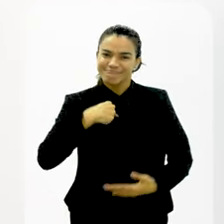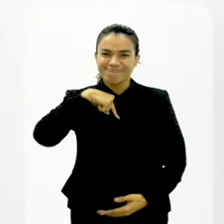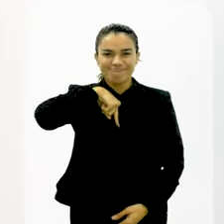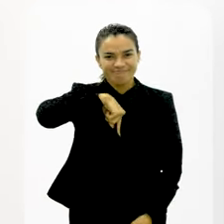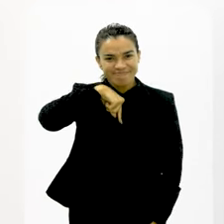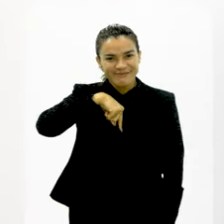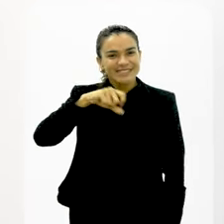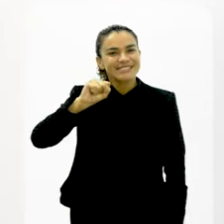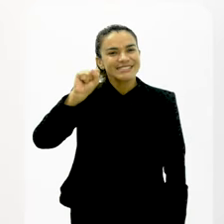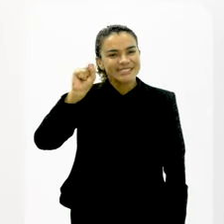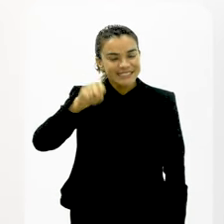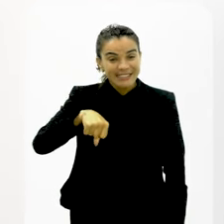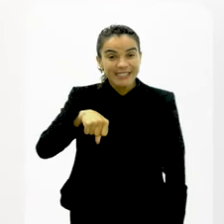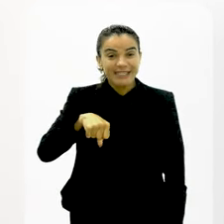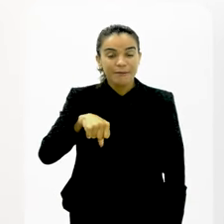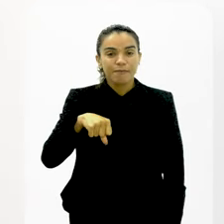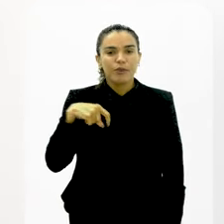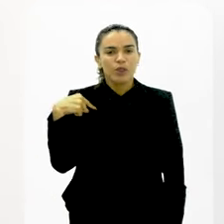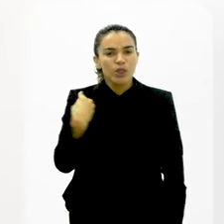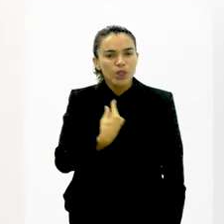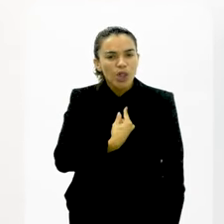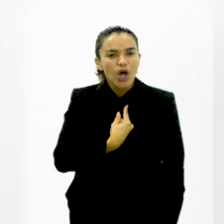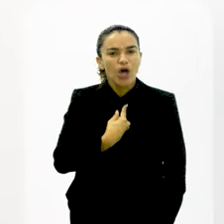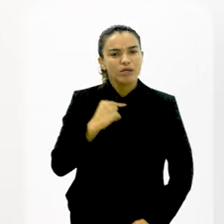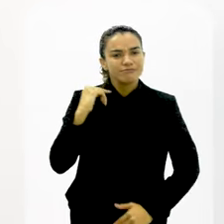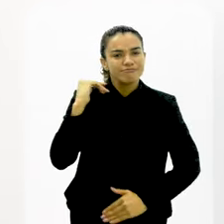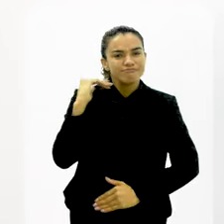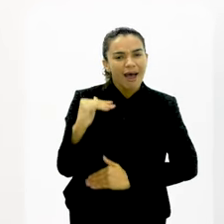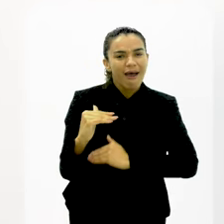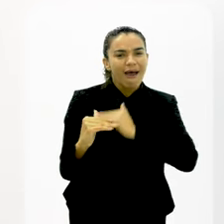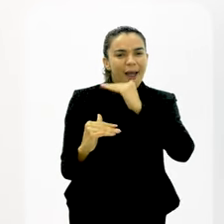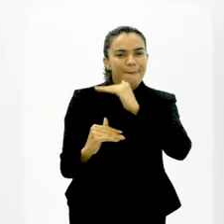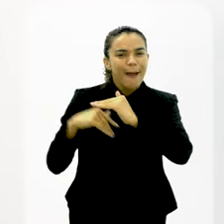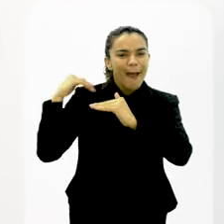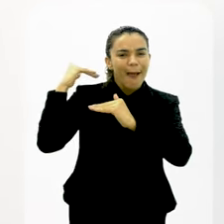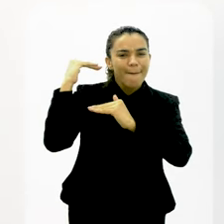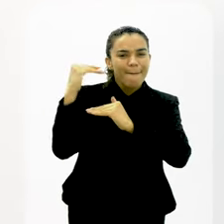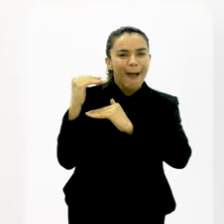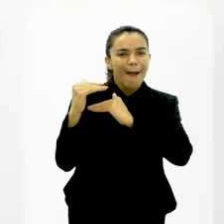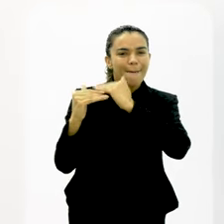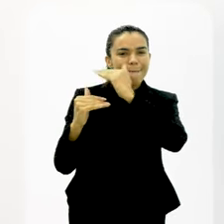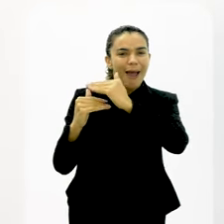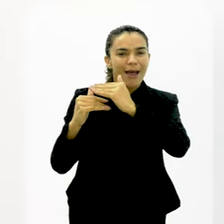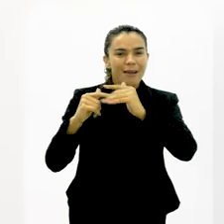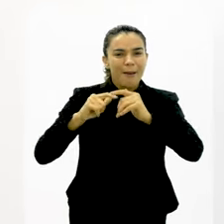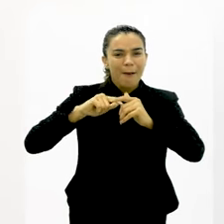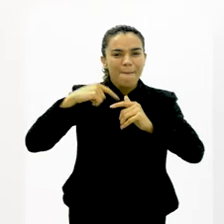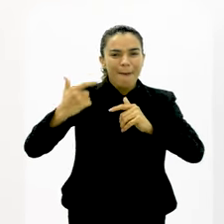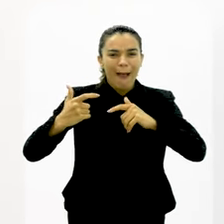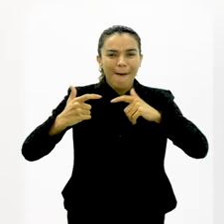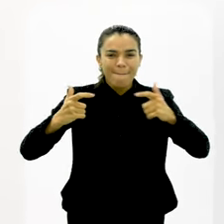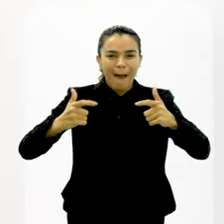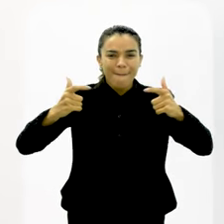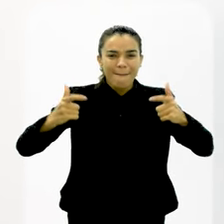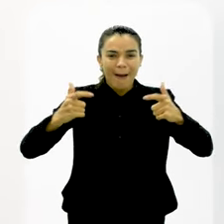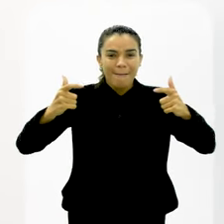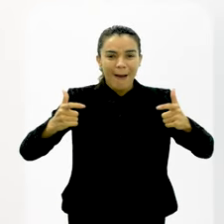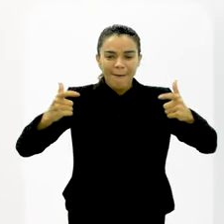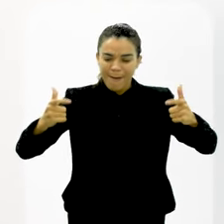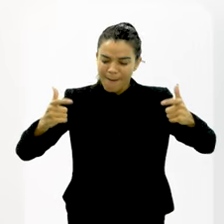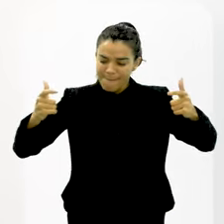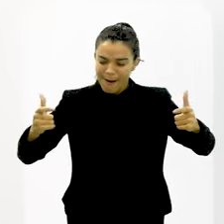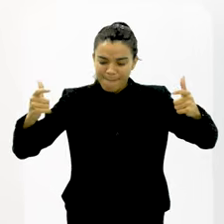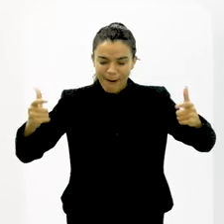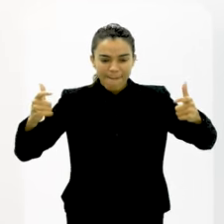e acho que quanto mais a gente constrói, quanto mais a gente cresce a festa, quanto mais a